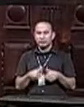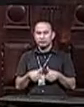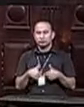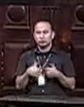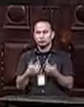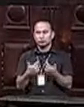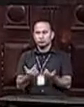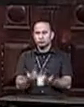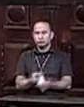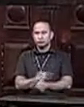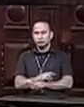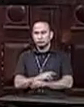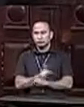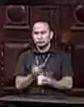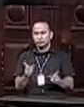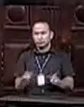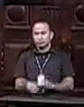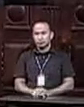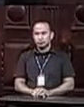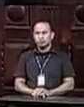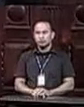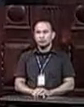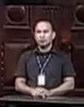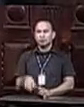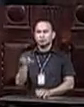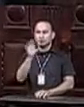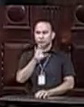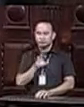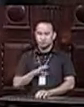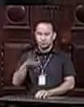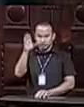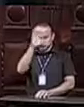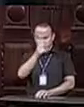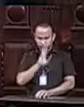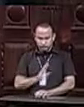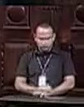de isenções fiscais pelos estados brasileiros.